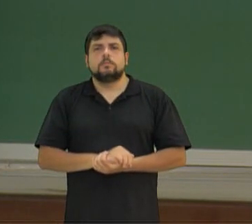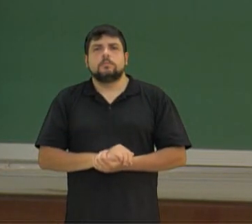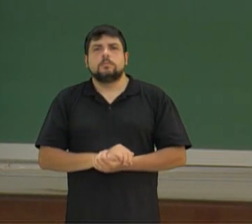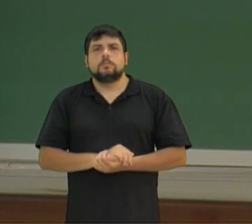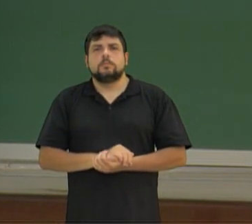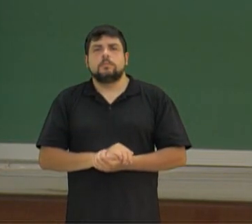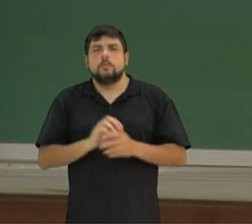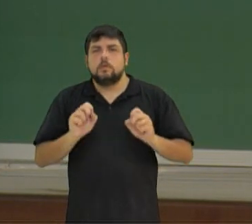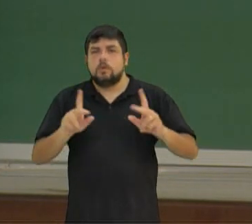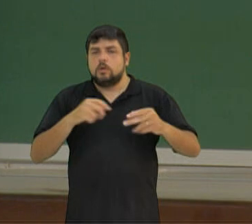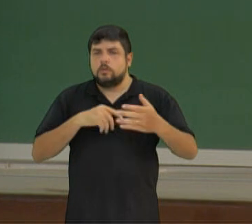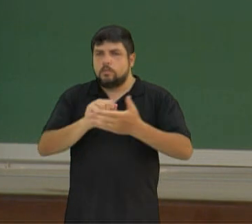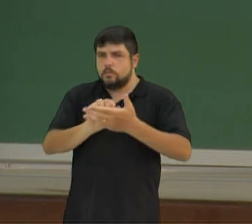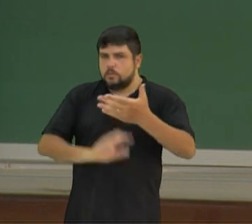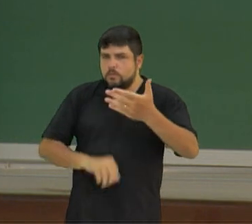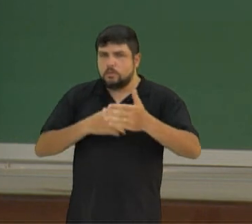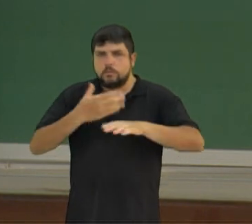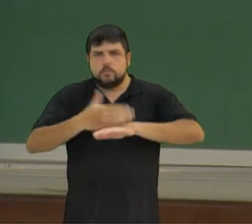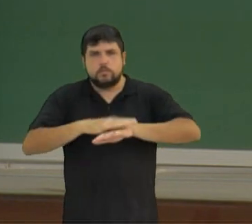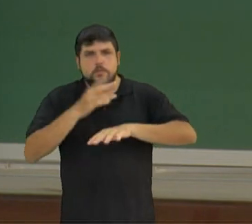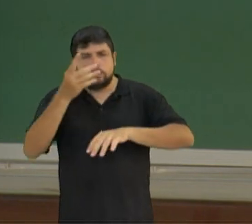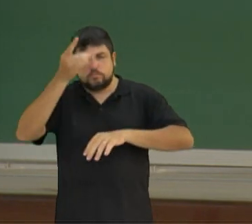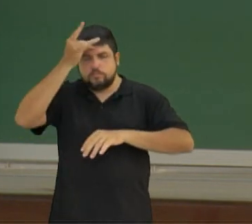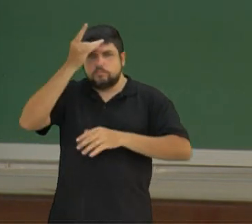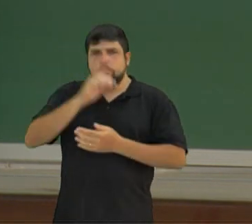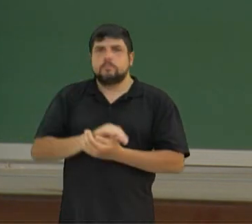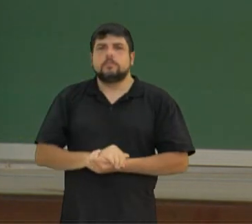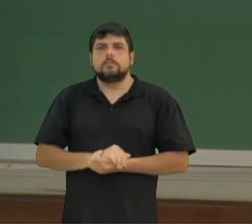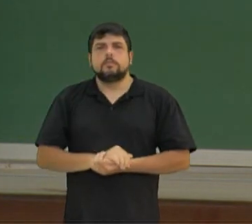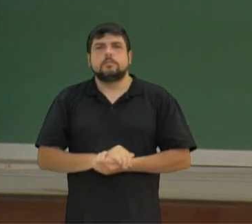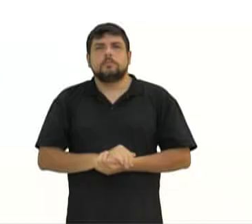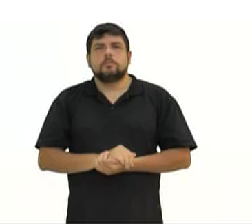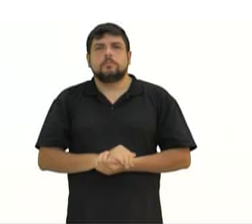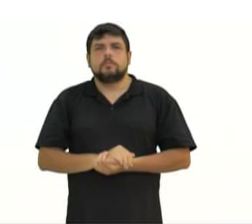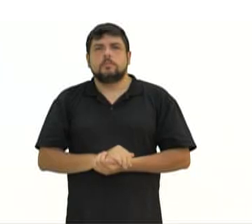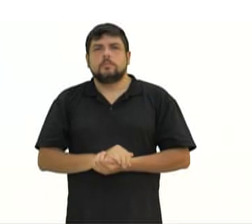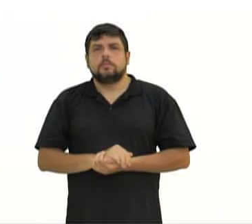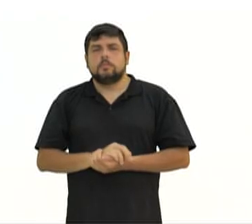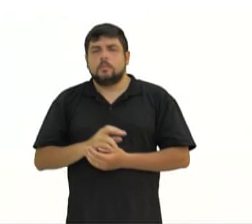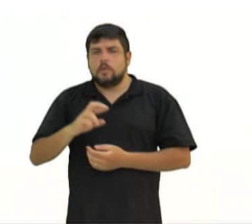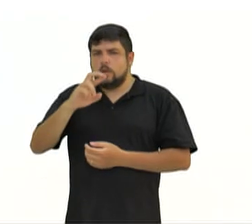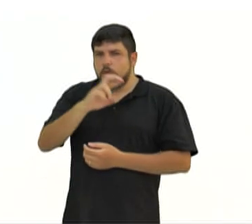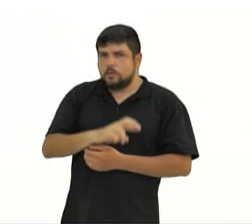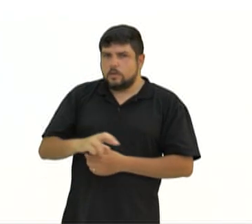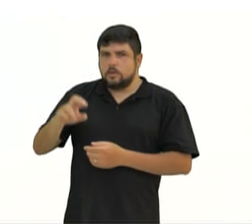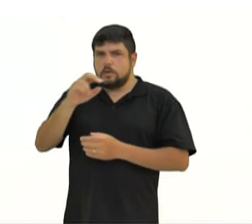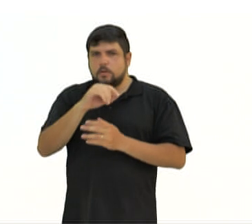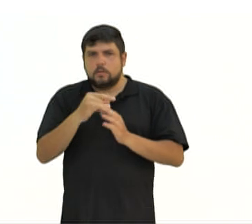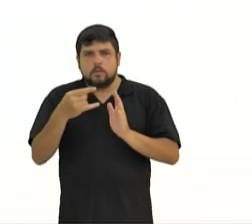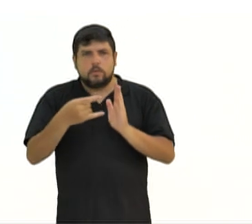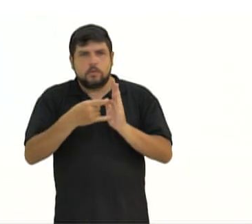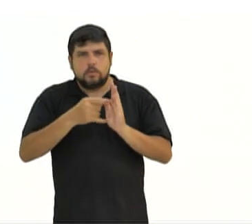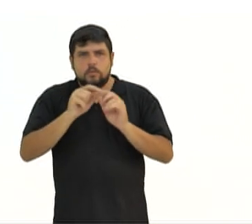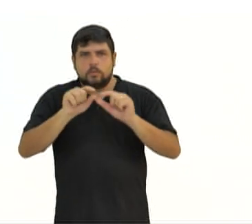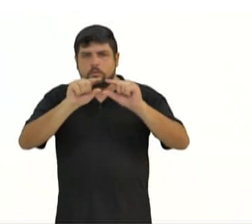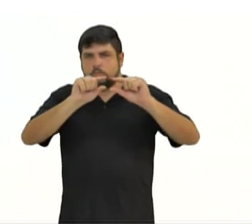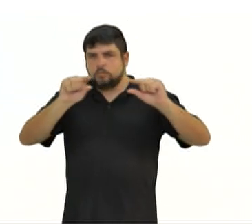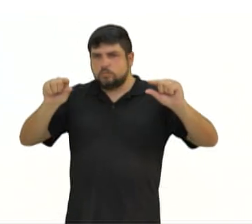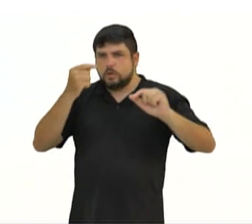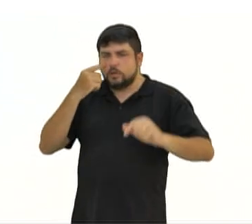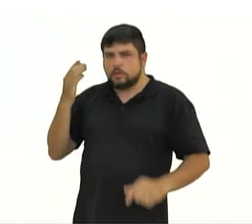Vamos fazer um exercício para ficar bem certinho o conteúdo. Analise a pilha, que está a anotação aqui,